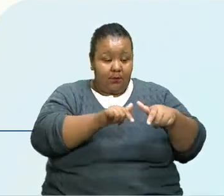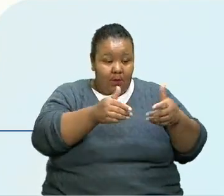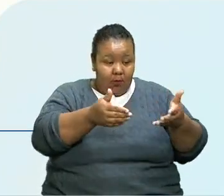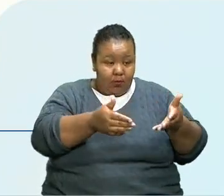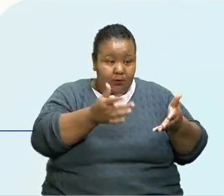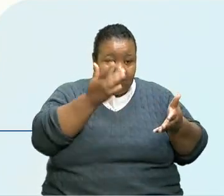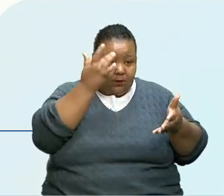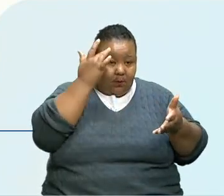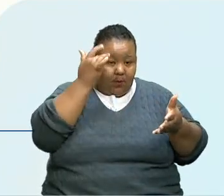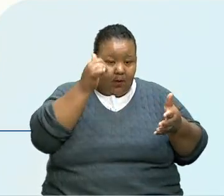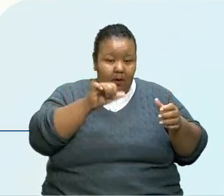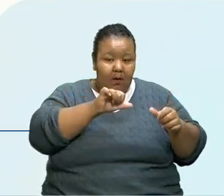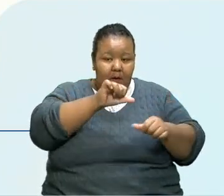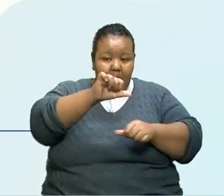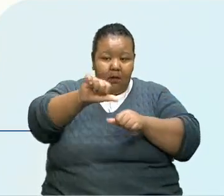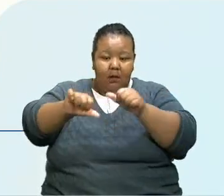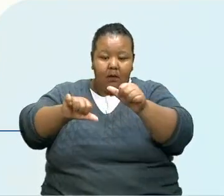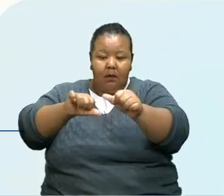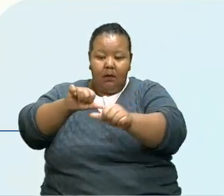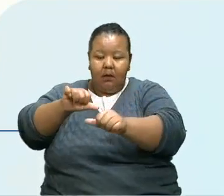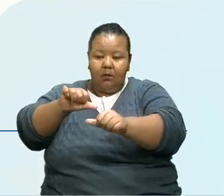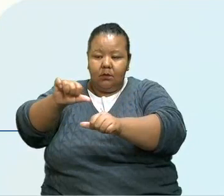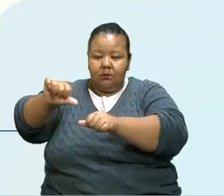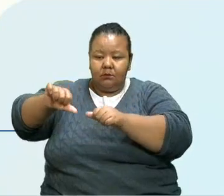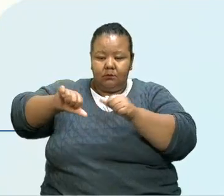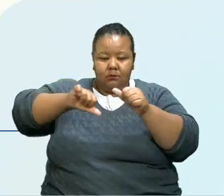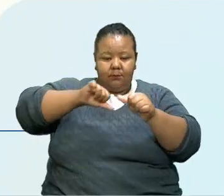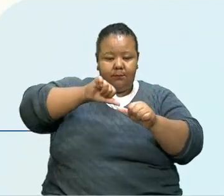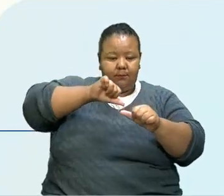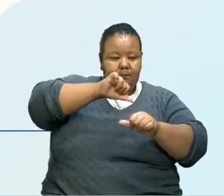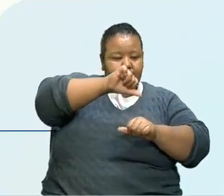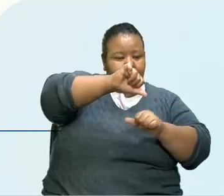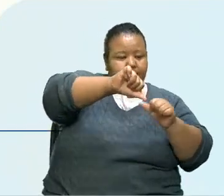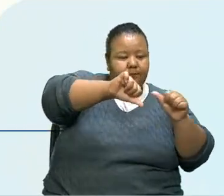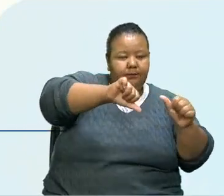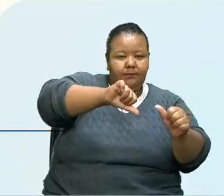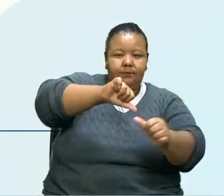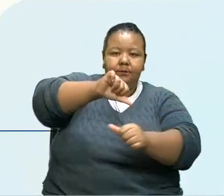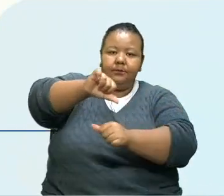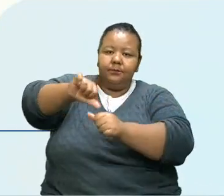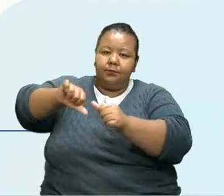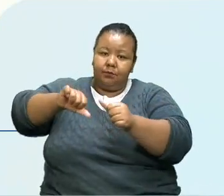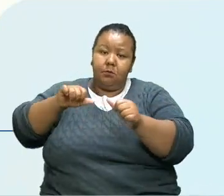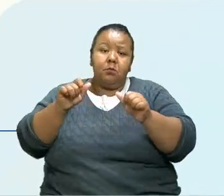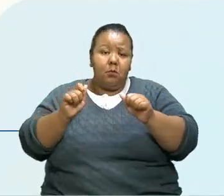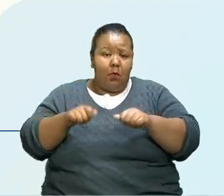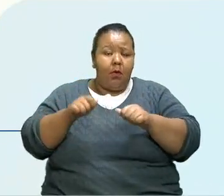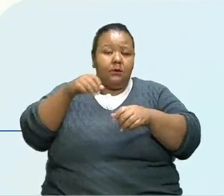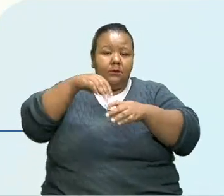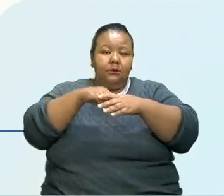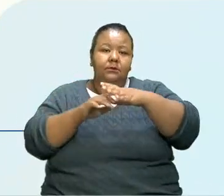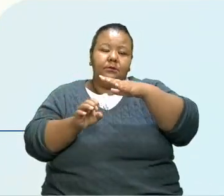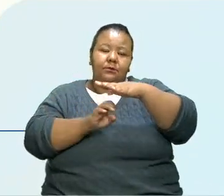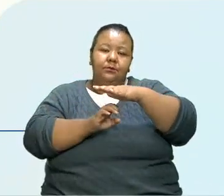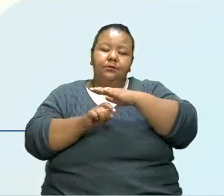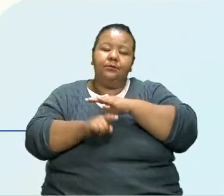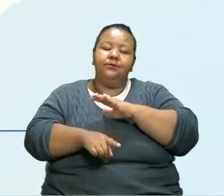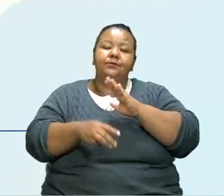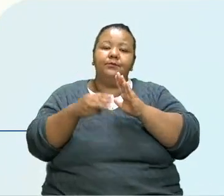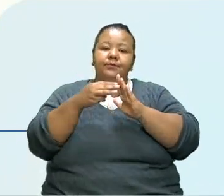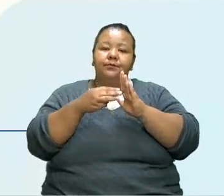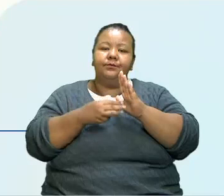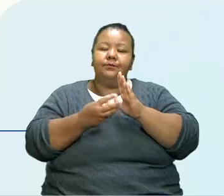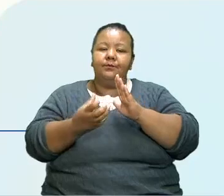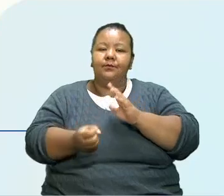amanhã, daqui mês que vem ela pode cumprir outra e assim sucessivamente. Então, a gente tem uma rotação de cargo. Esses métodos é